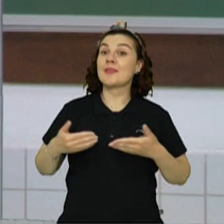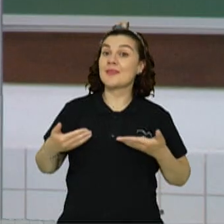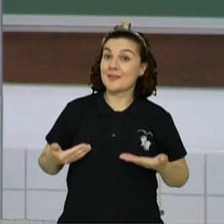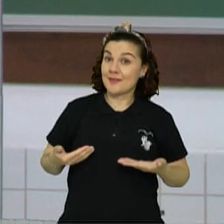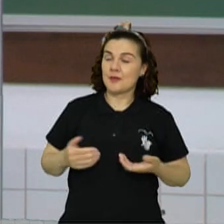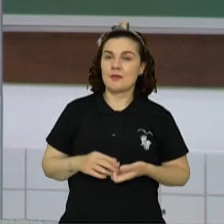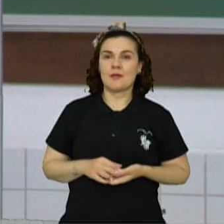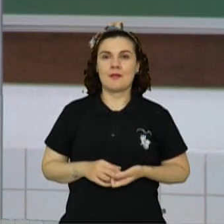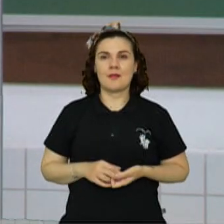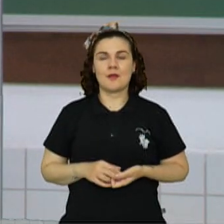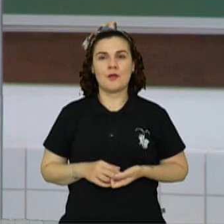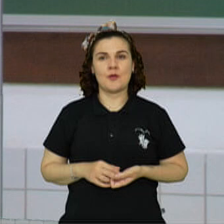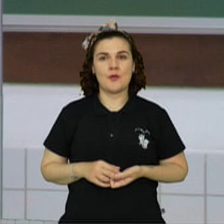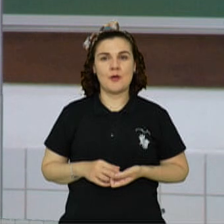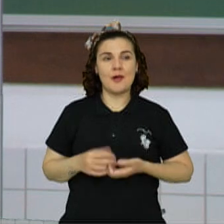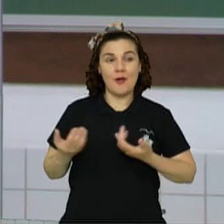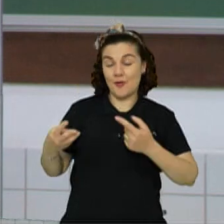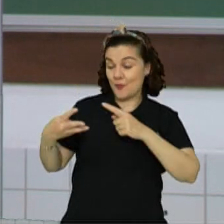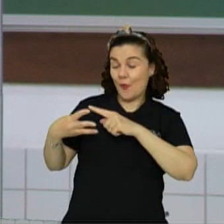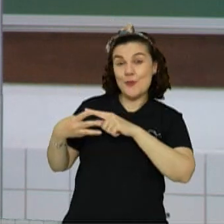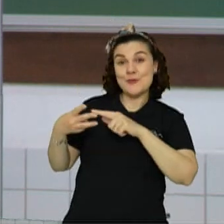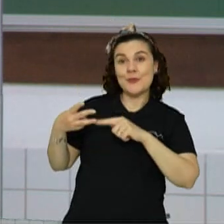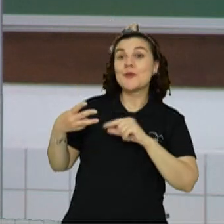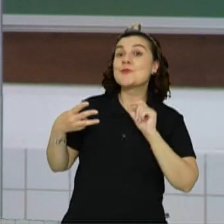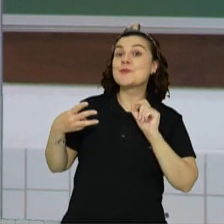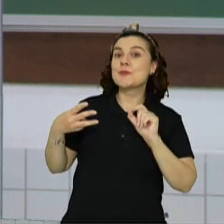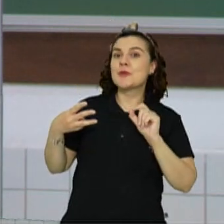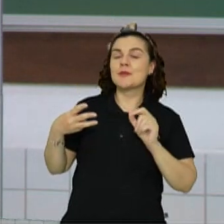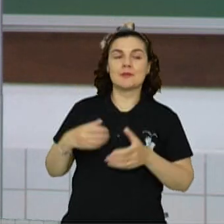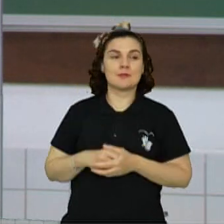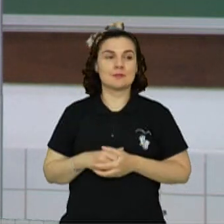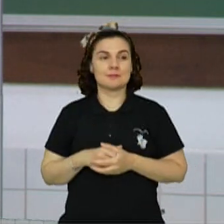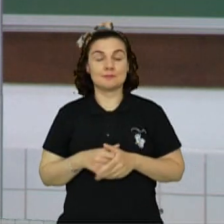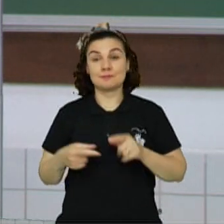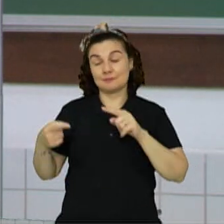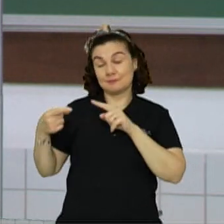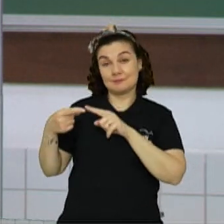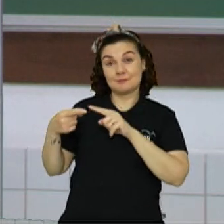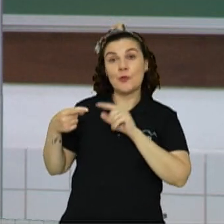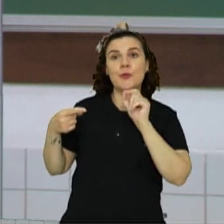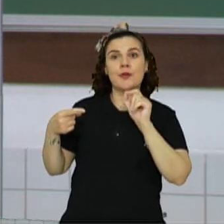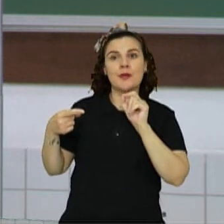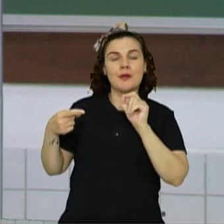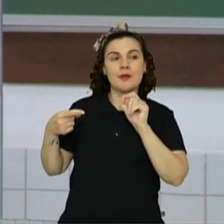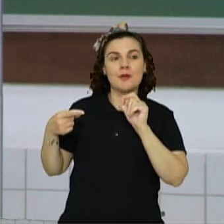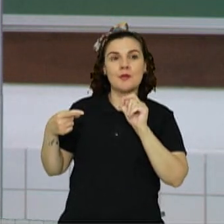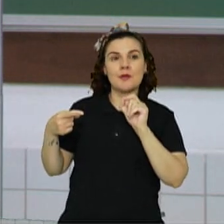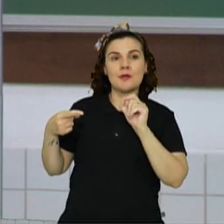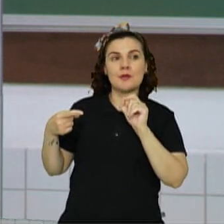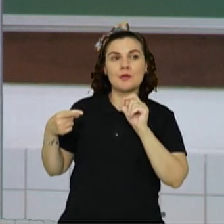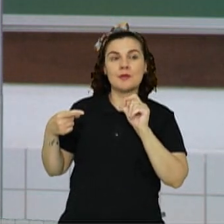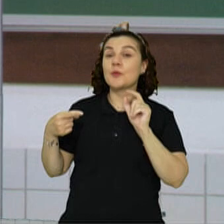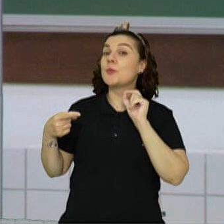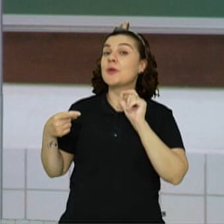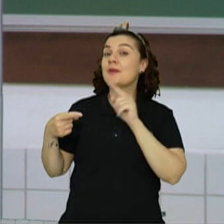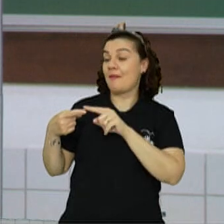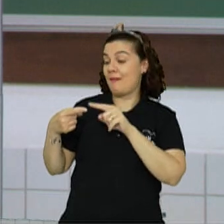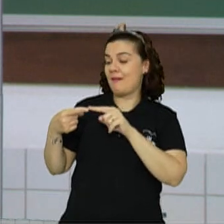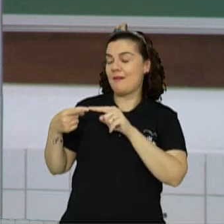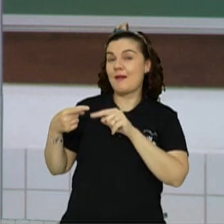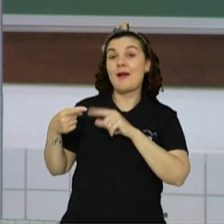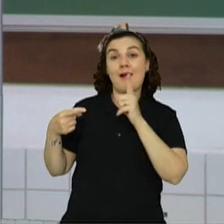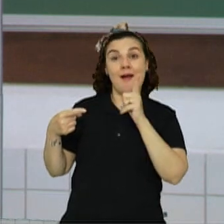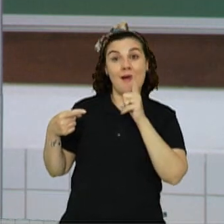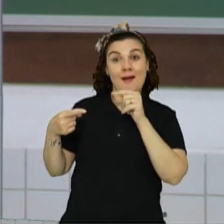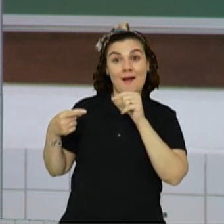E aí, pessoal, os outros materiais são os seguintes. Ó, aqui, ó, material número 4, um